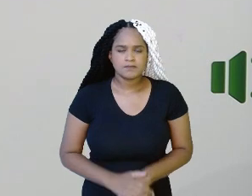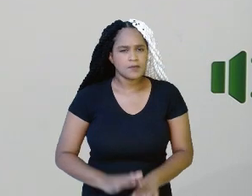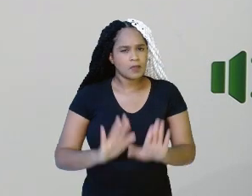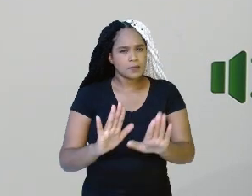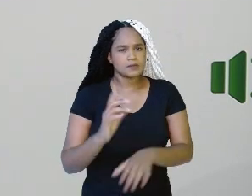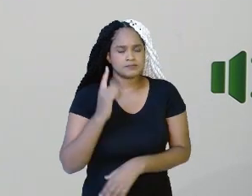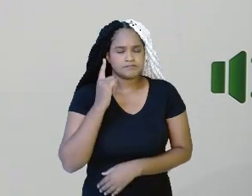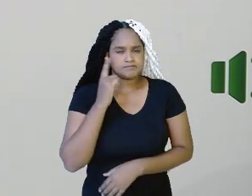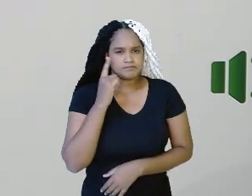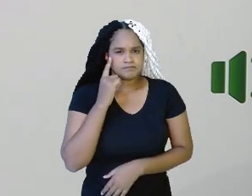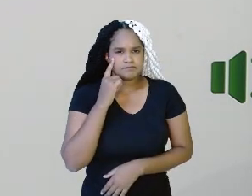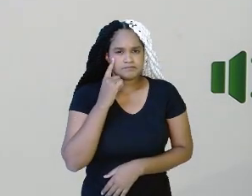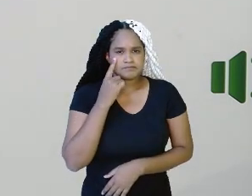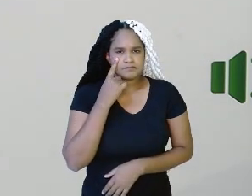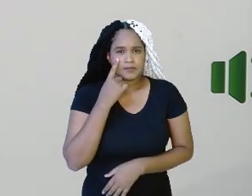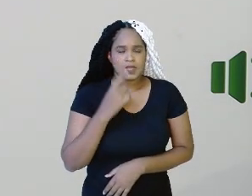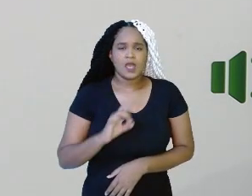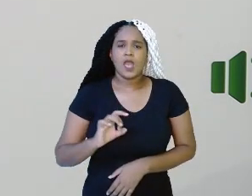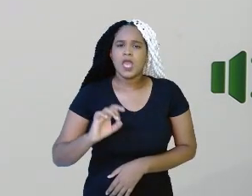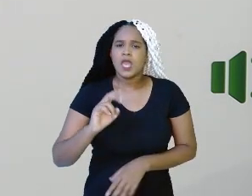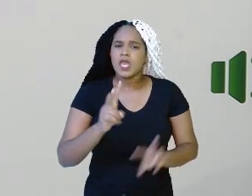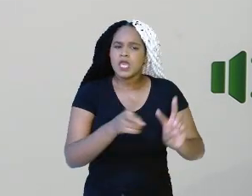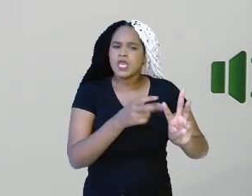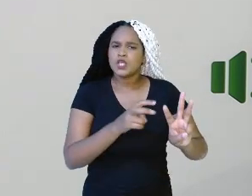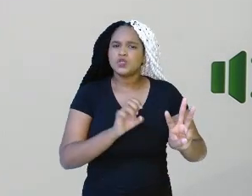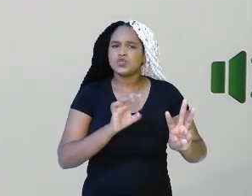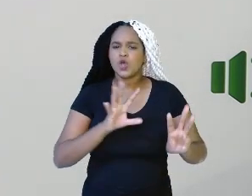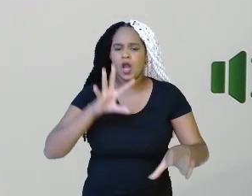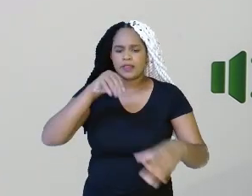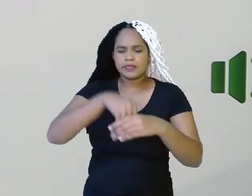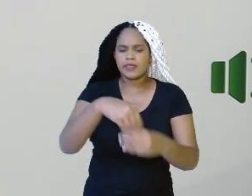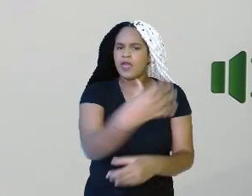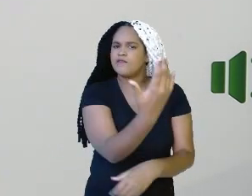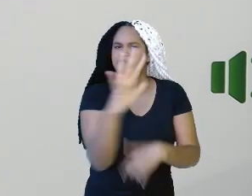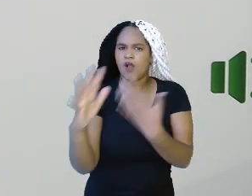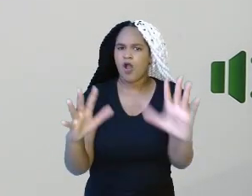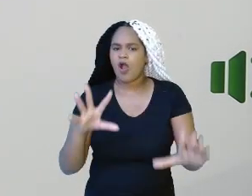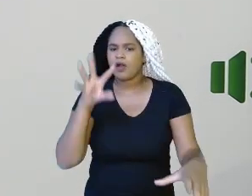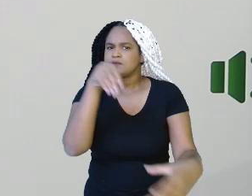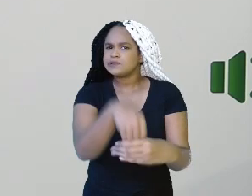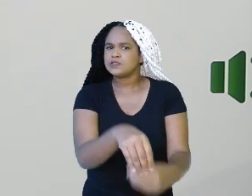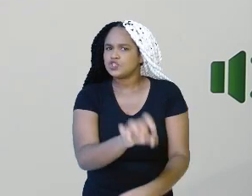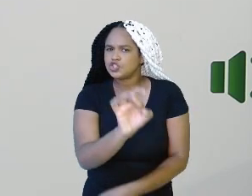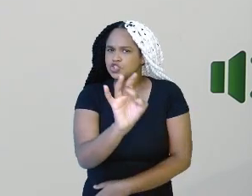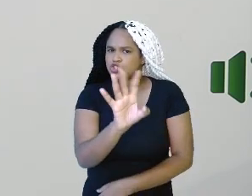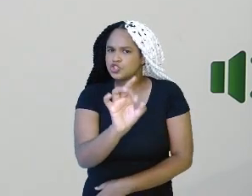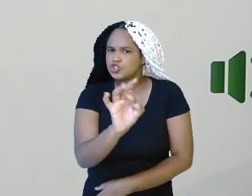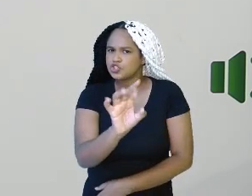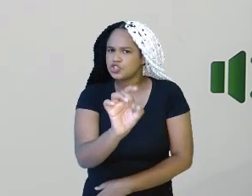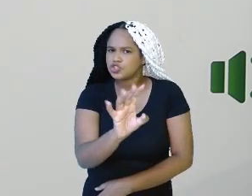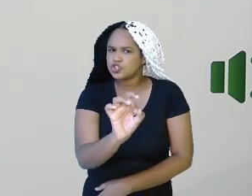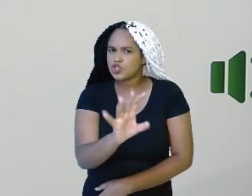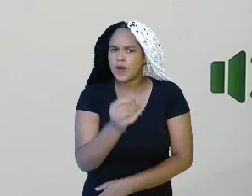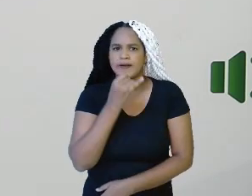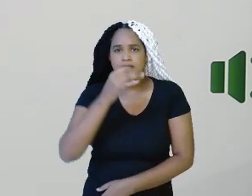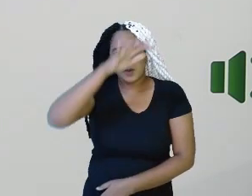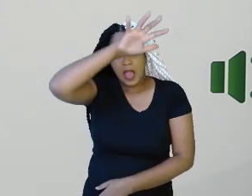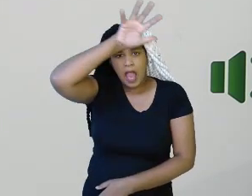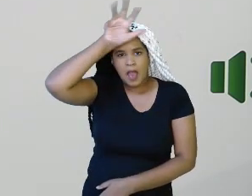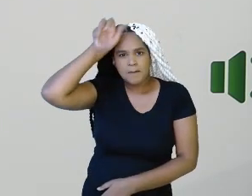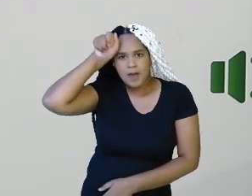será que existe índio somente na floresta? Será que eles vivem somente lá? Como eu falei, lá para o lado da